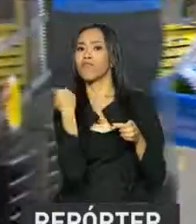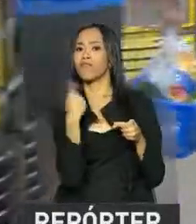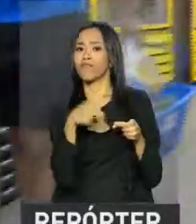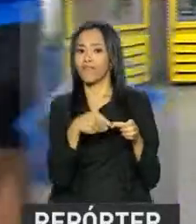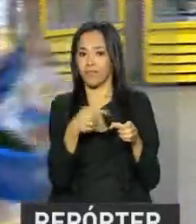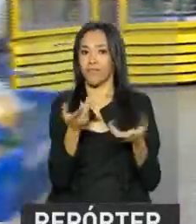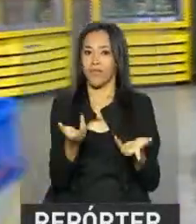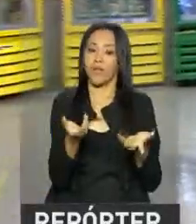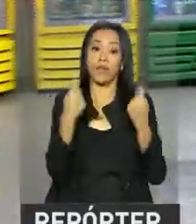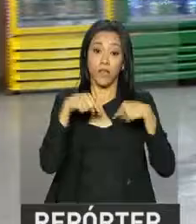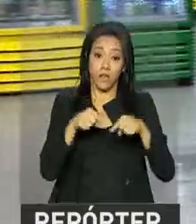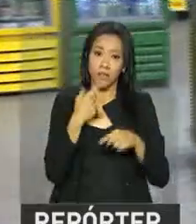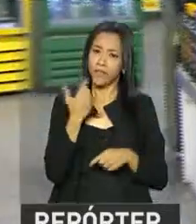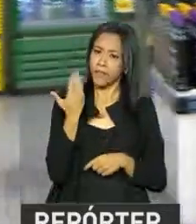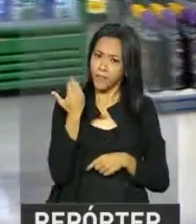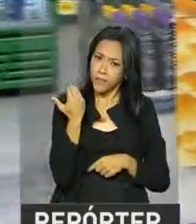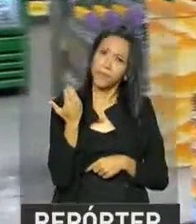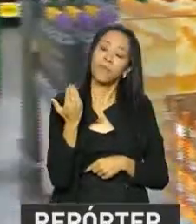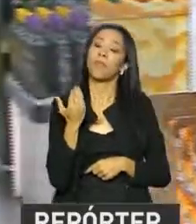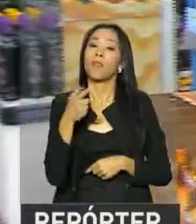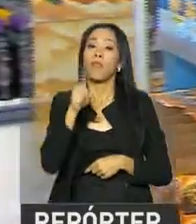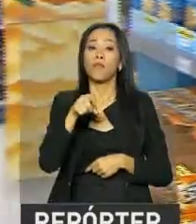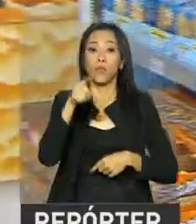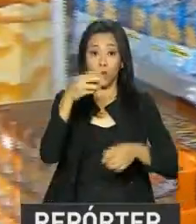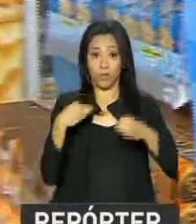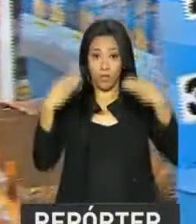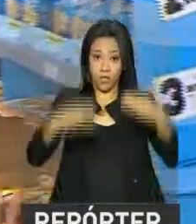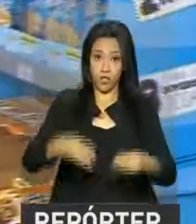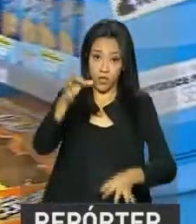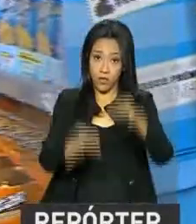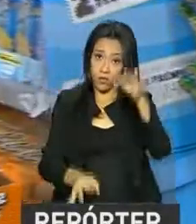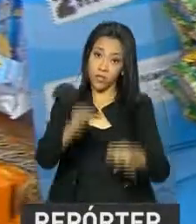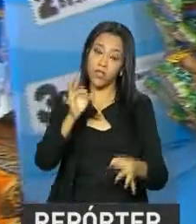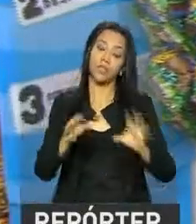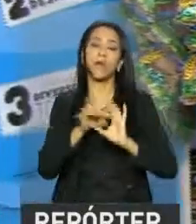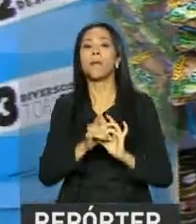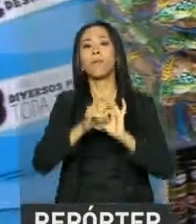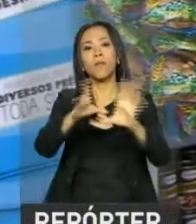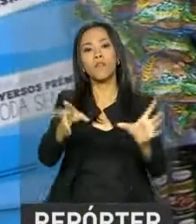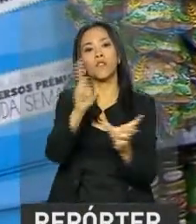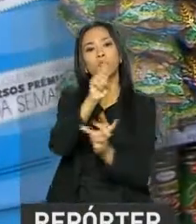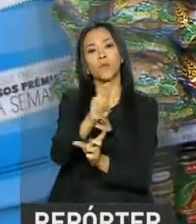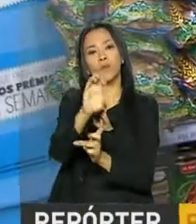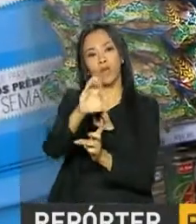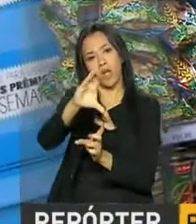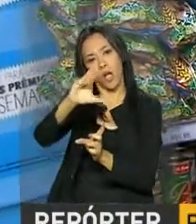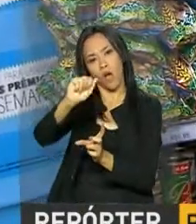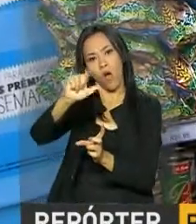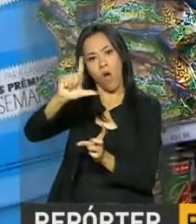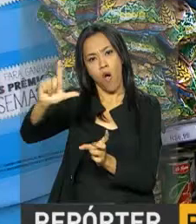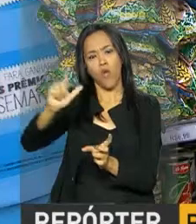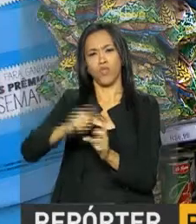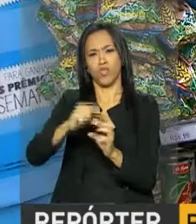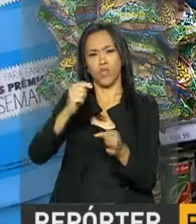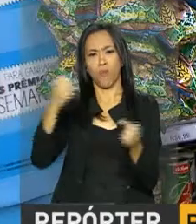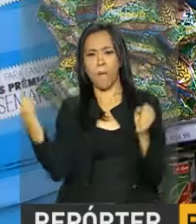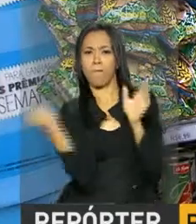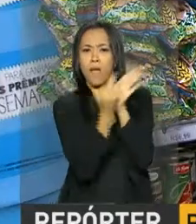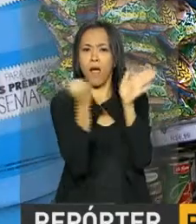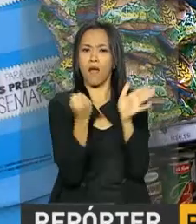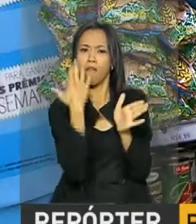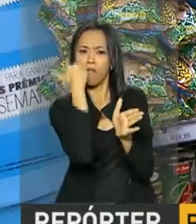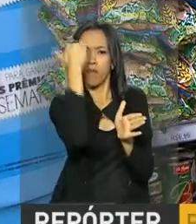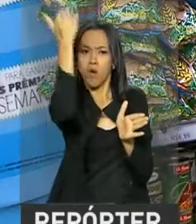Recentemente, a Secretaria Nacional do Consumidor do Ministério da Justiça autorizou o recall de alguns lotes de uma marca famosa de molhos de